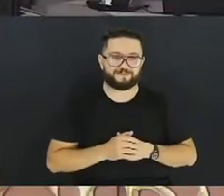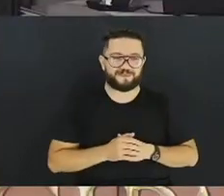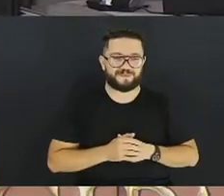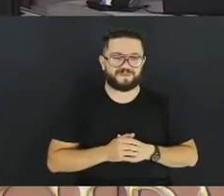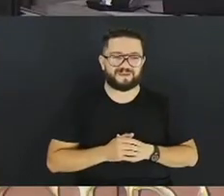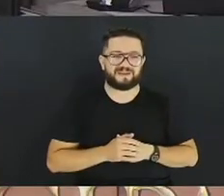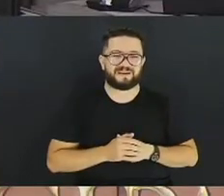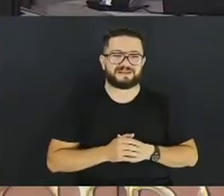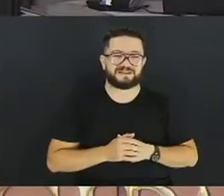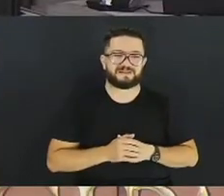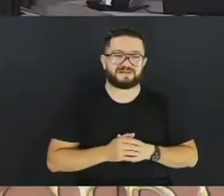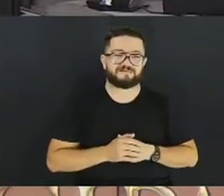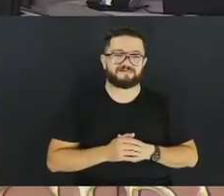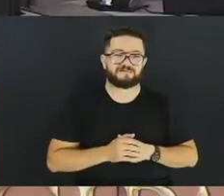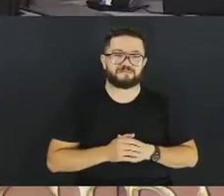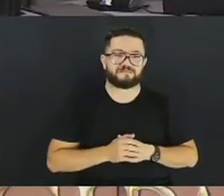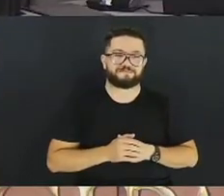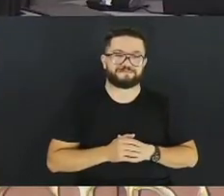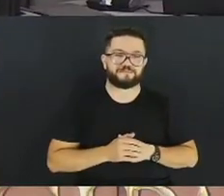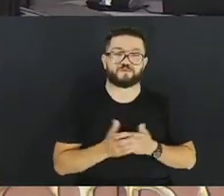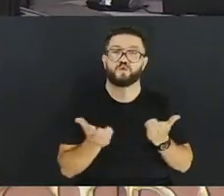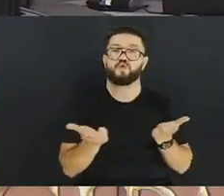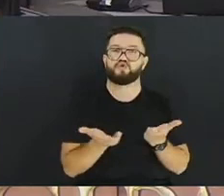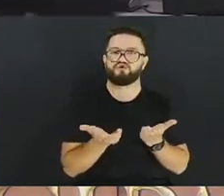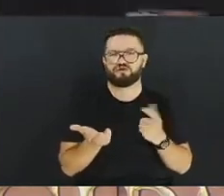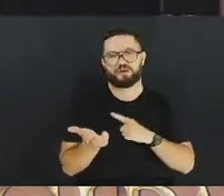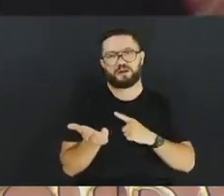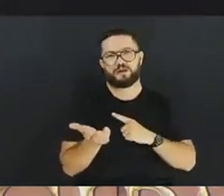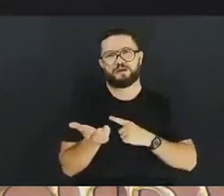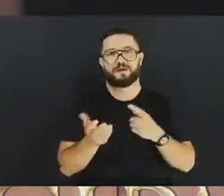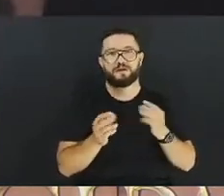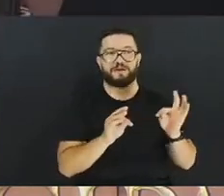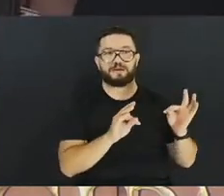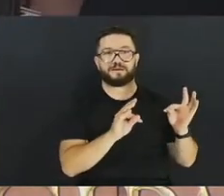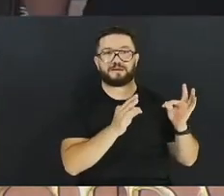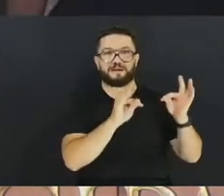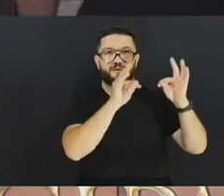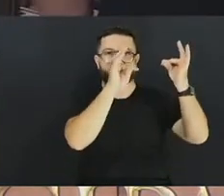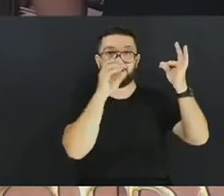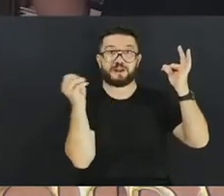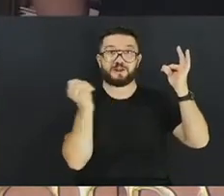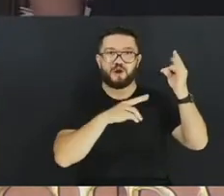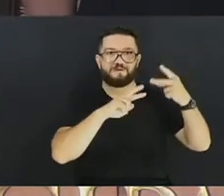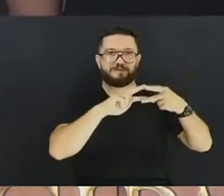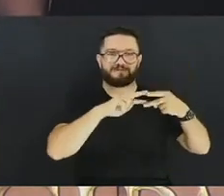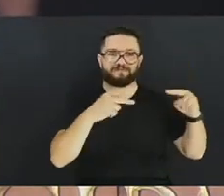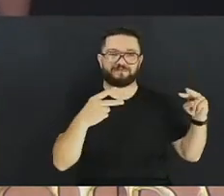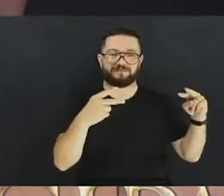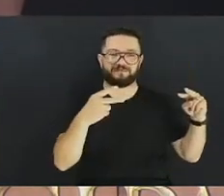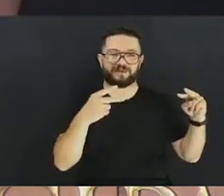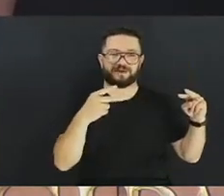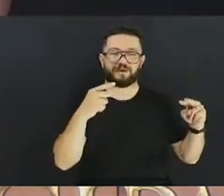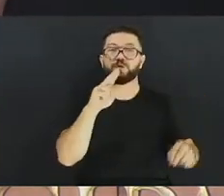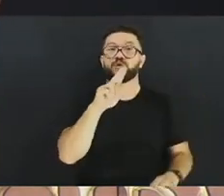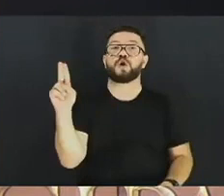A tecnologia nova desenvolvida para araucária se chama enxertia, pensando em